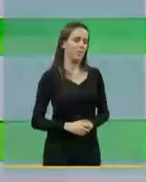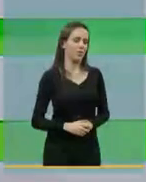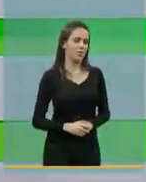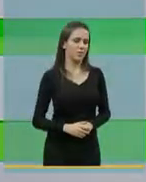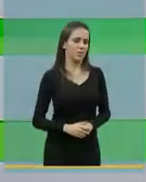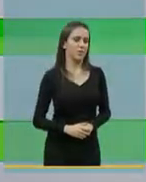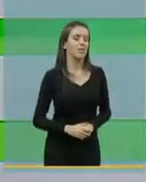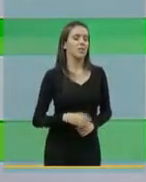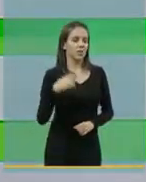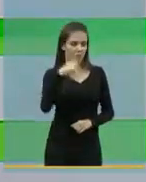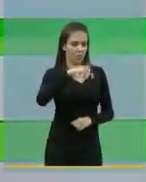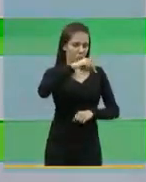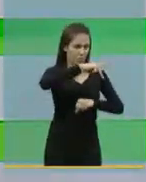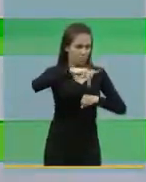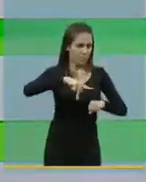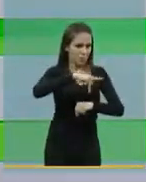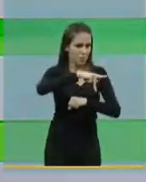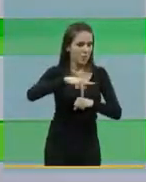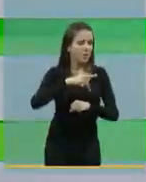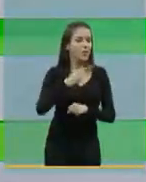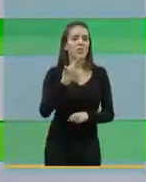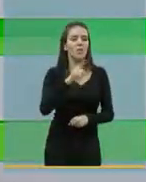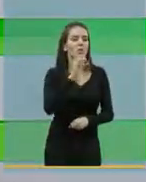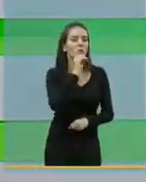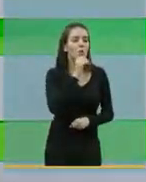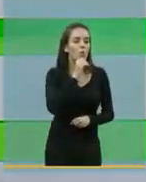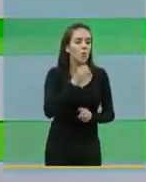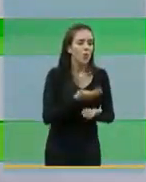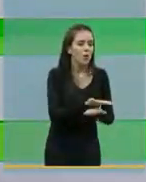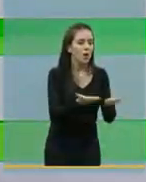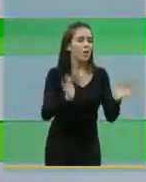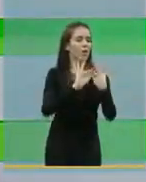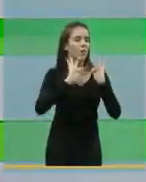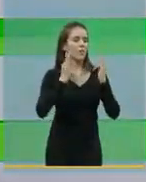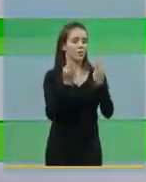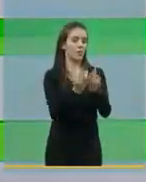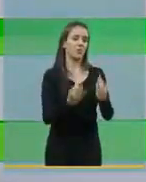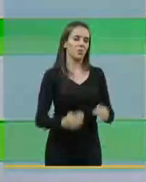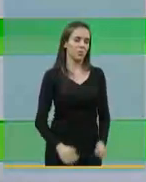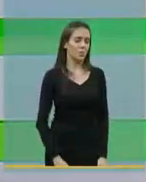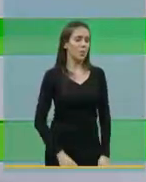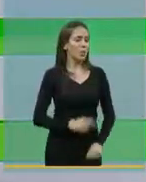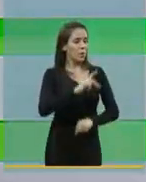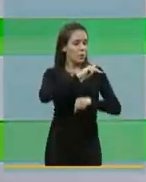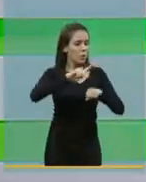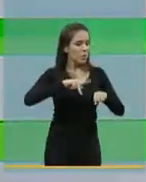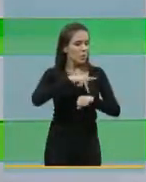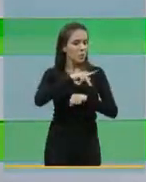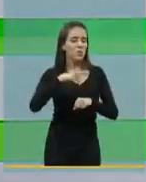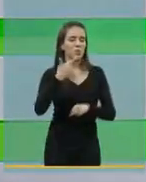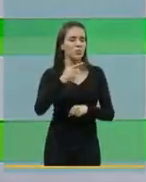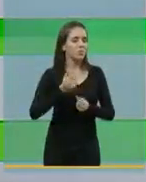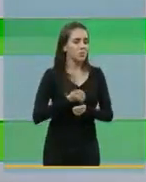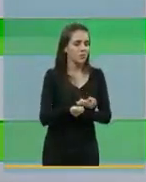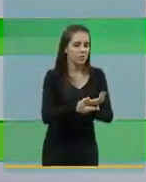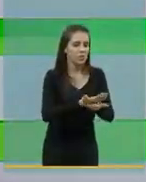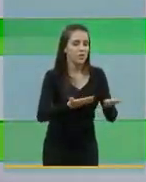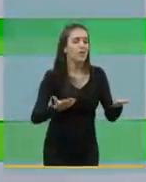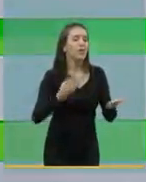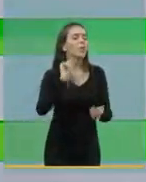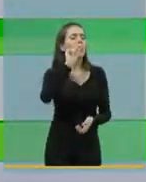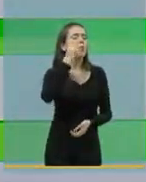um país que não oferece oportunidades da família um país que oferece a